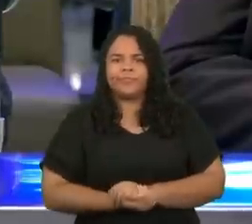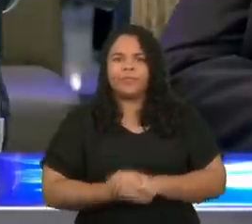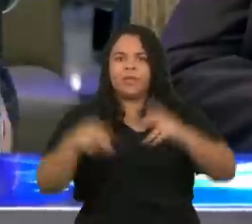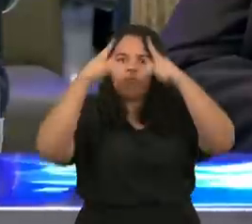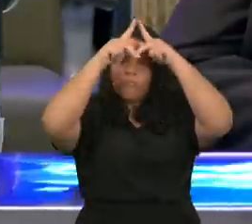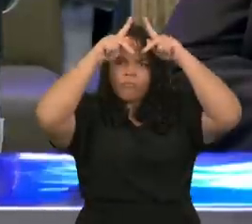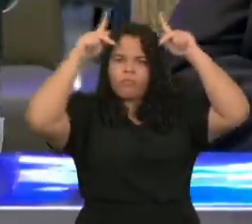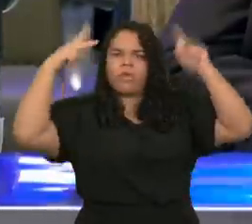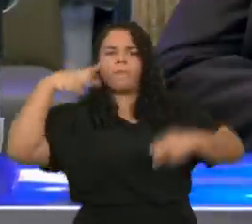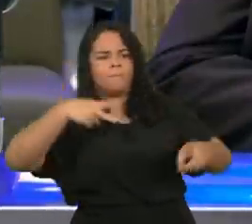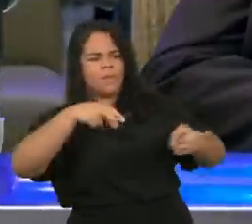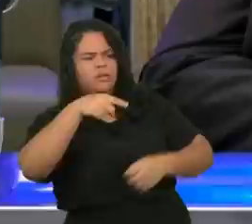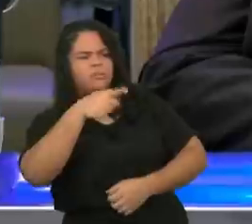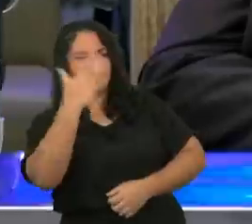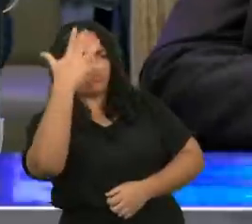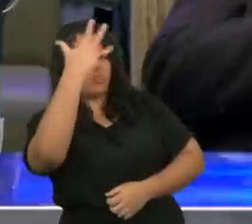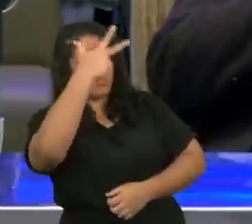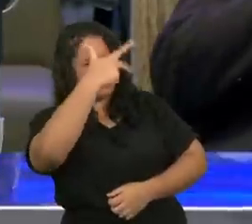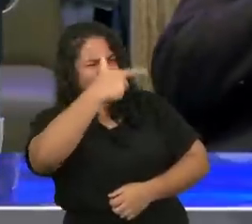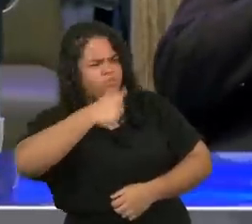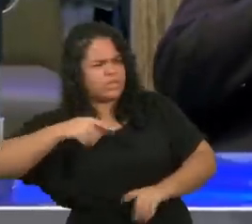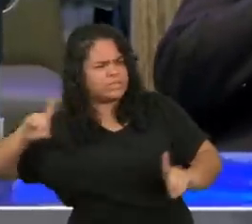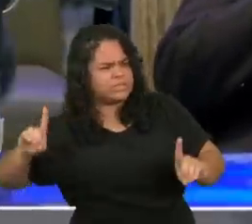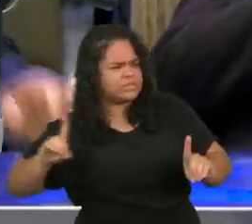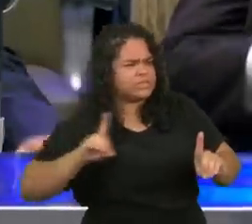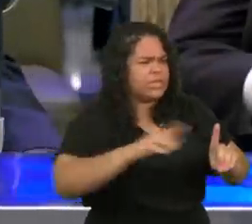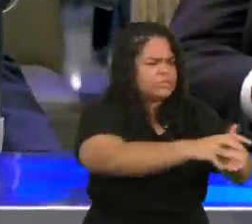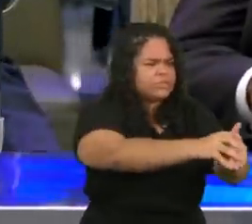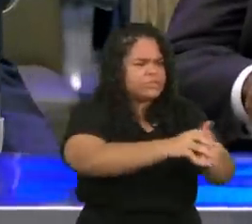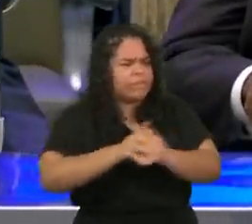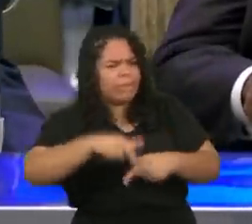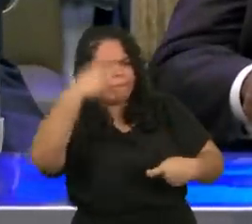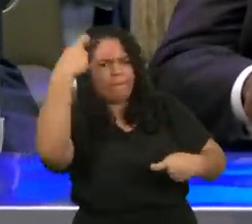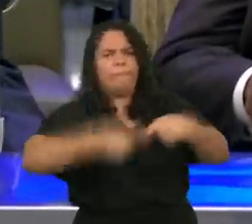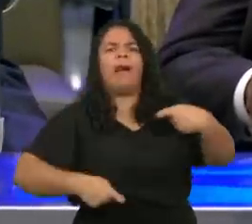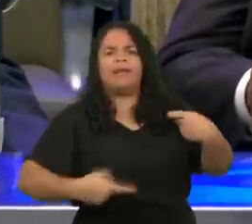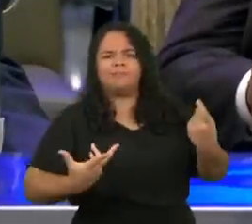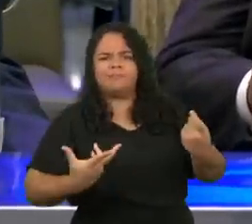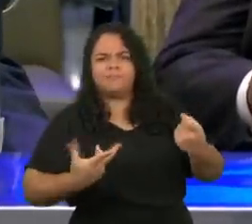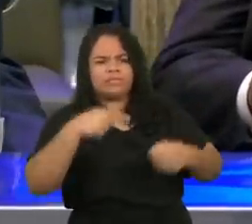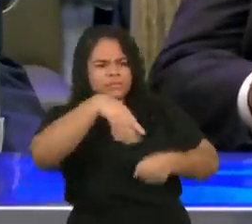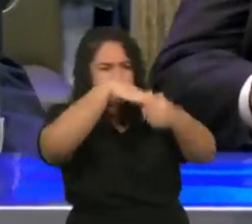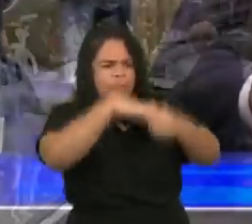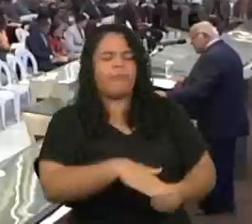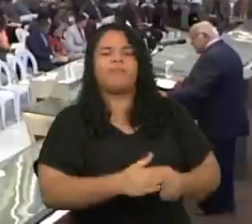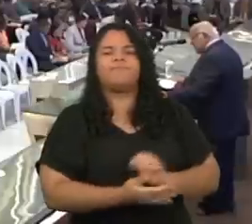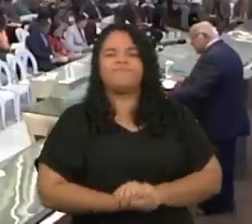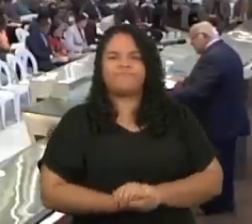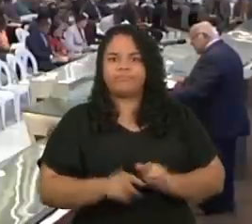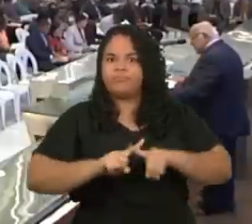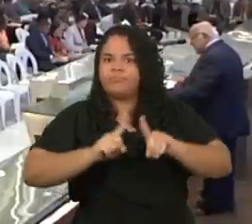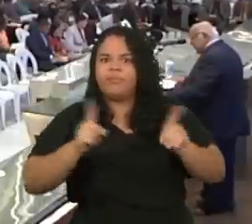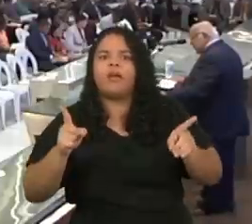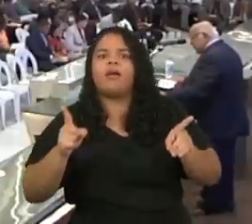humilhou e apegou-se a sua alma condenar a filha de Jacó e amor a moça